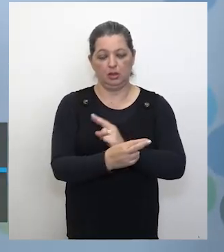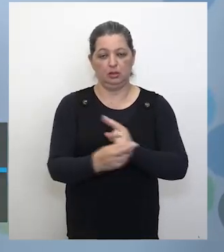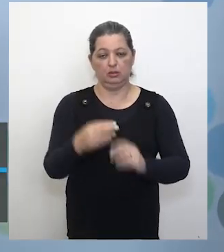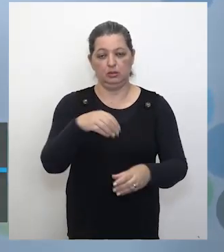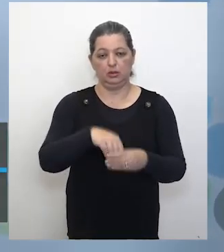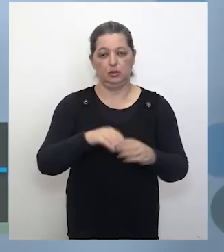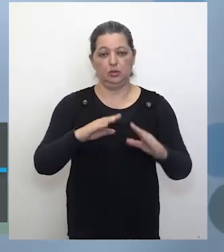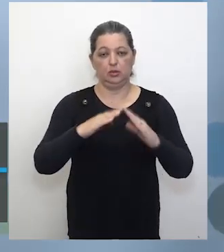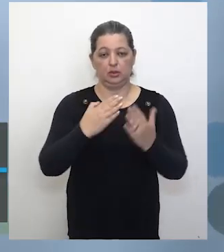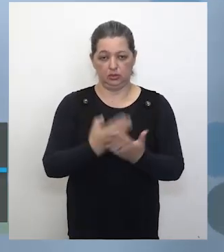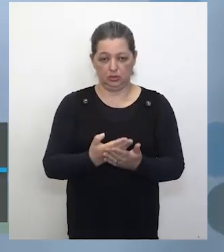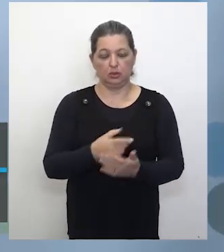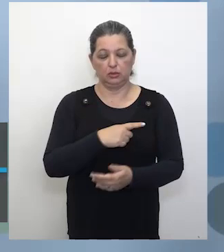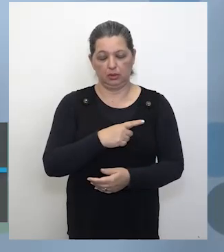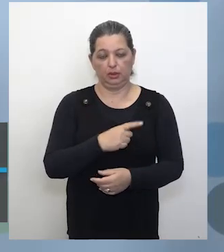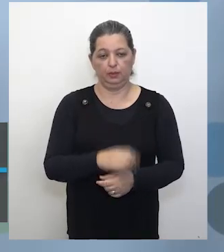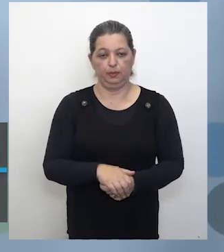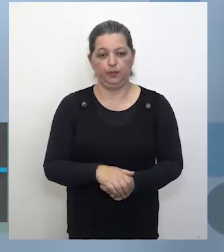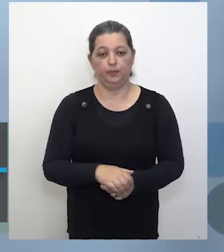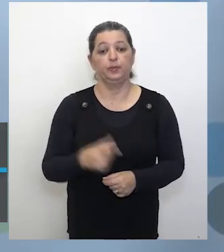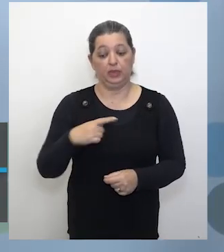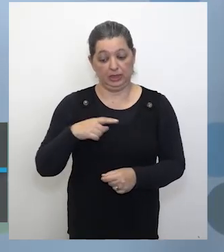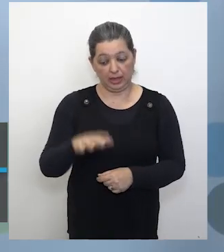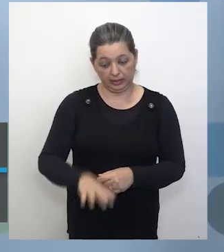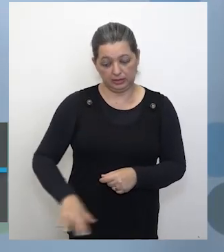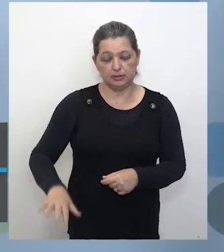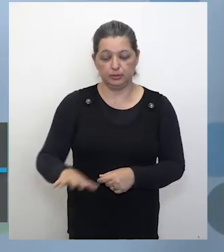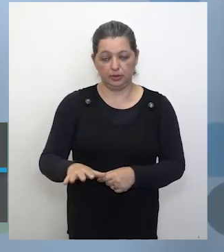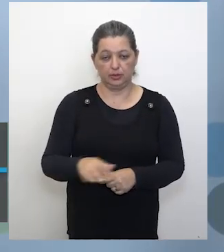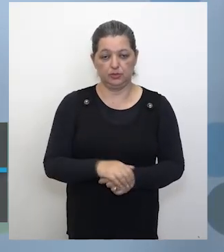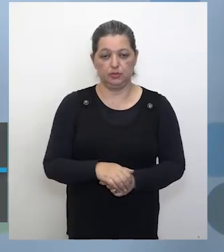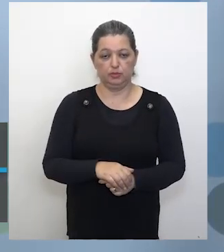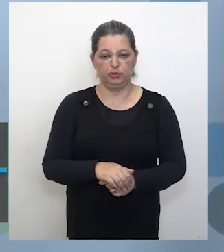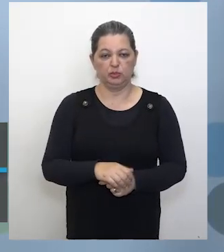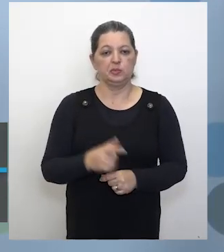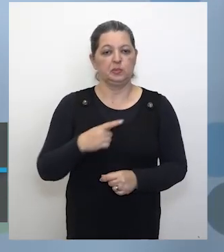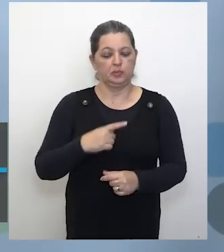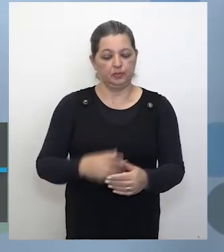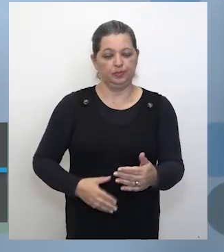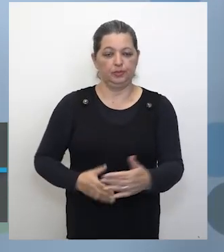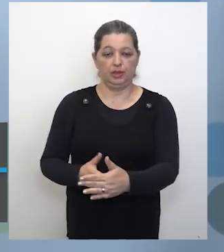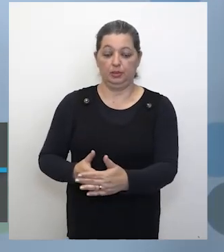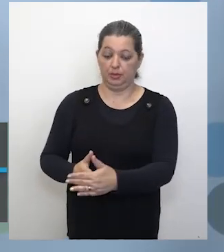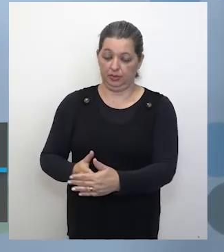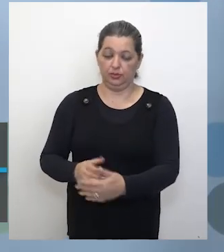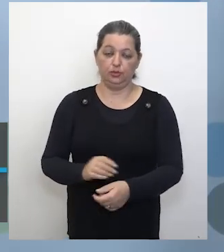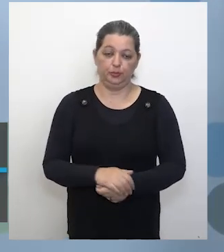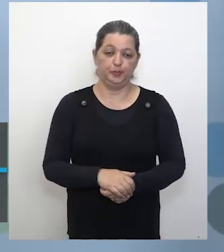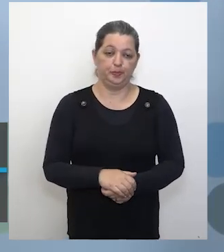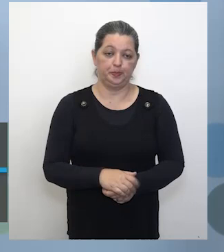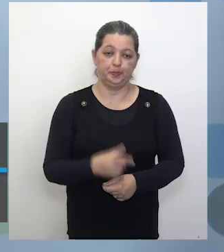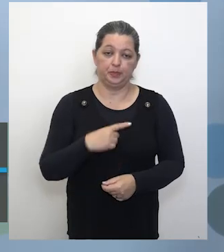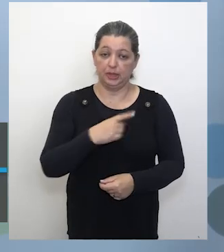né? Existe ali um espaço, né? Existe uma delimitação,